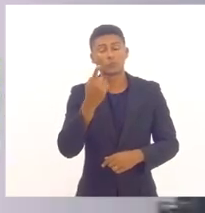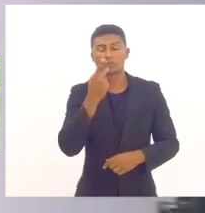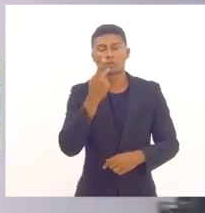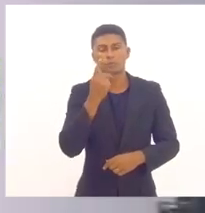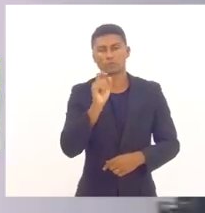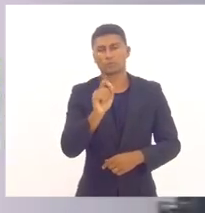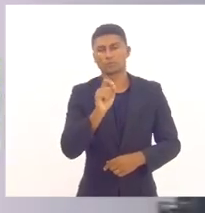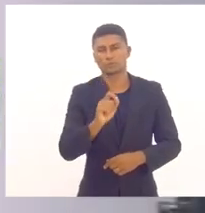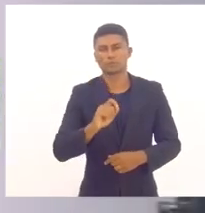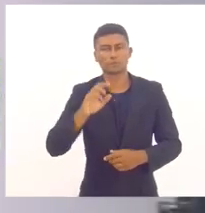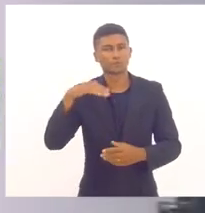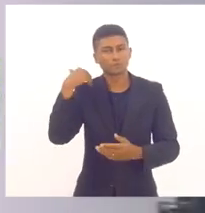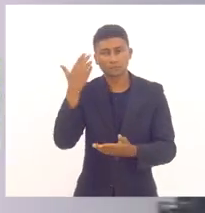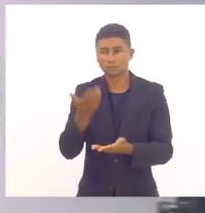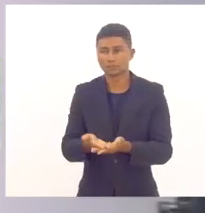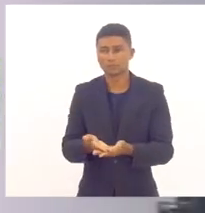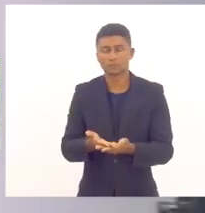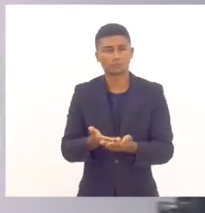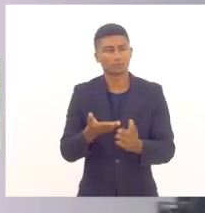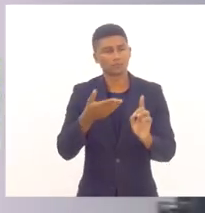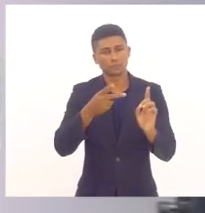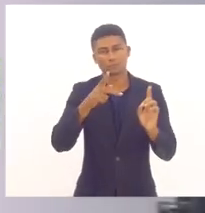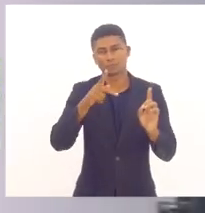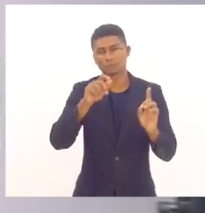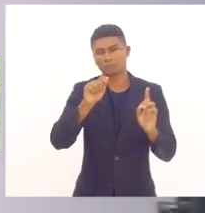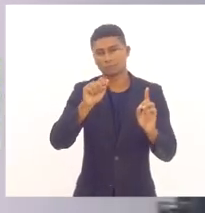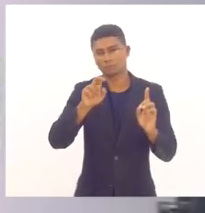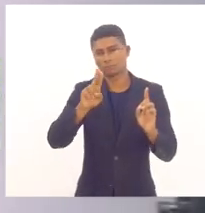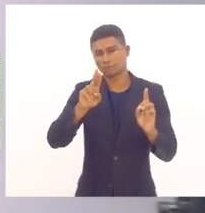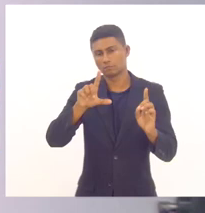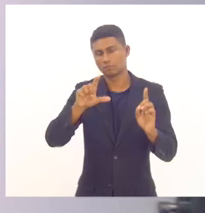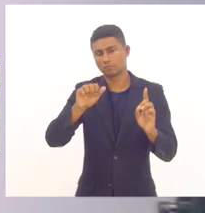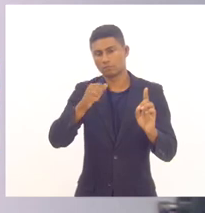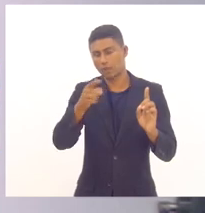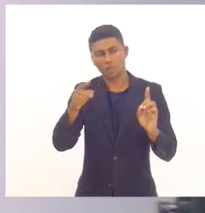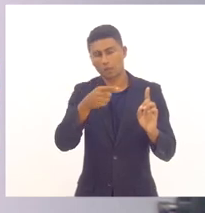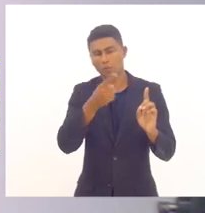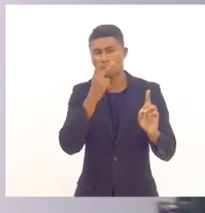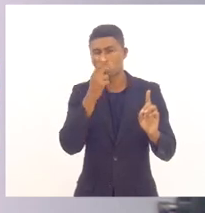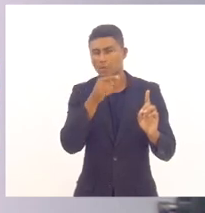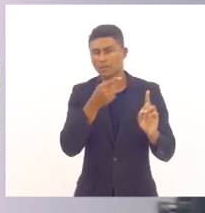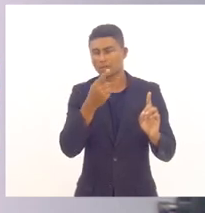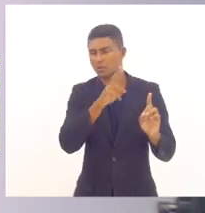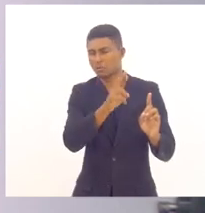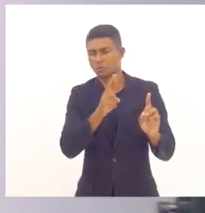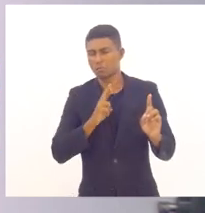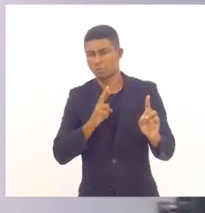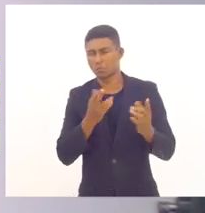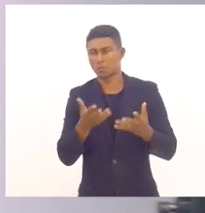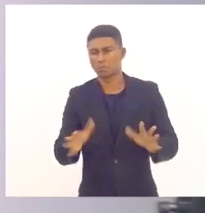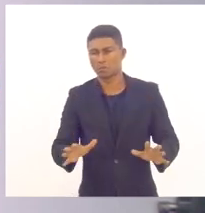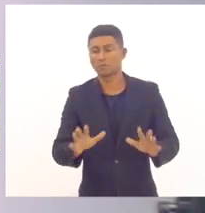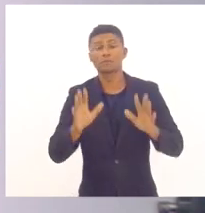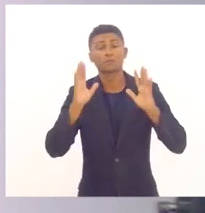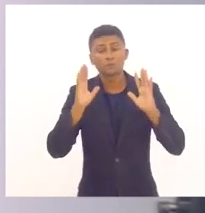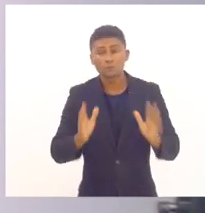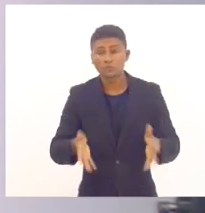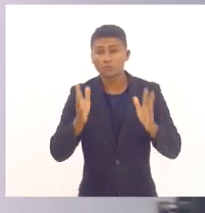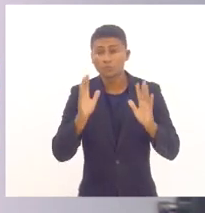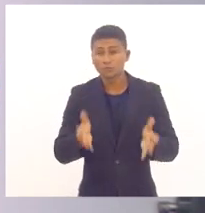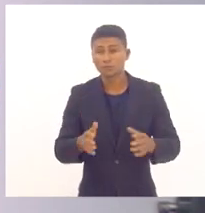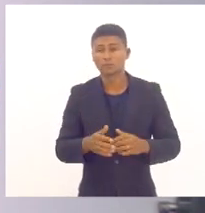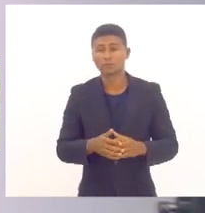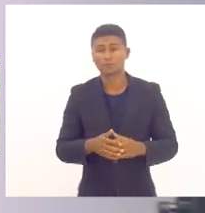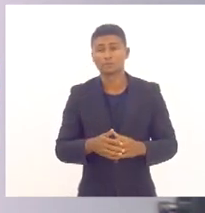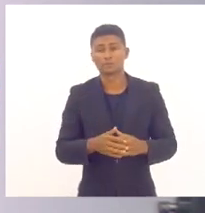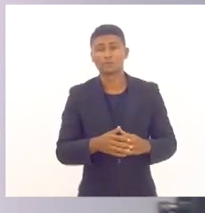agora o mestre Paulão não conseguiu pegar ou não quis me responder, que eu acho que eu já escutei 500 rodeios, né,